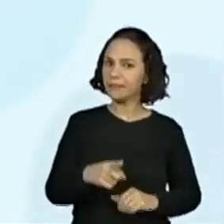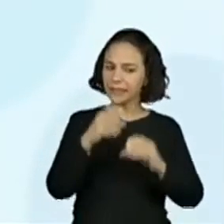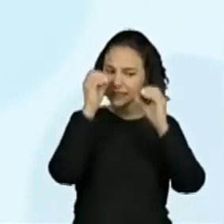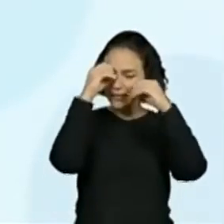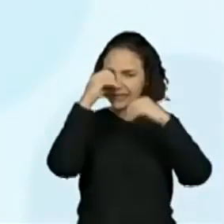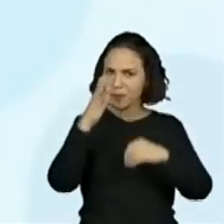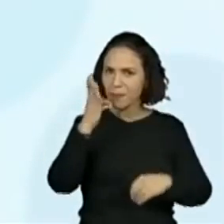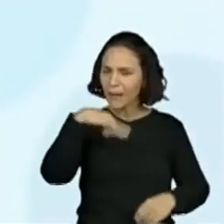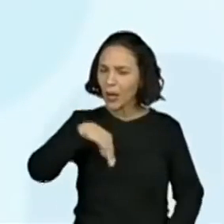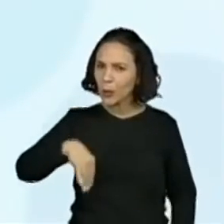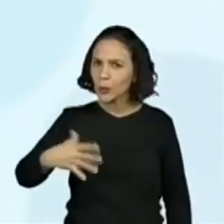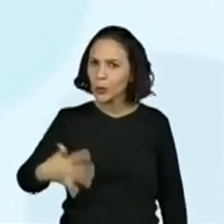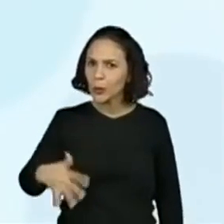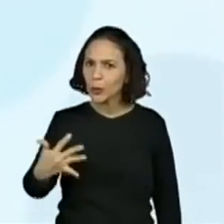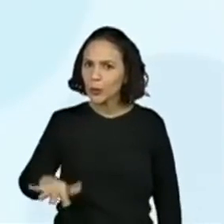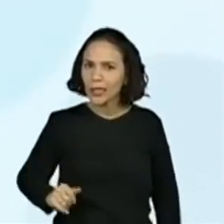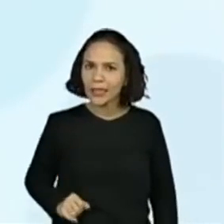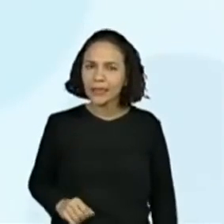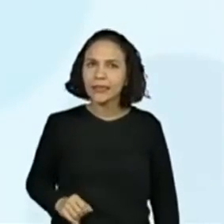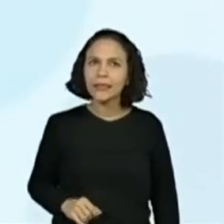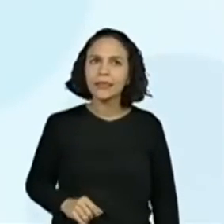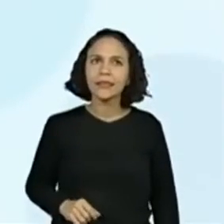Colocar duende no saco.